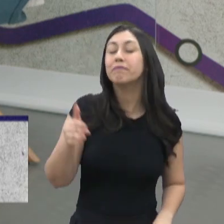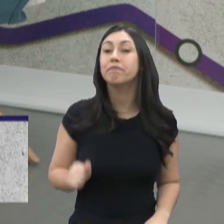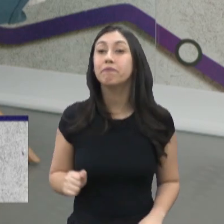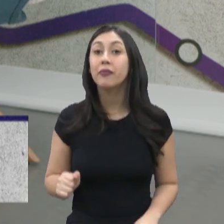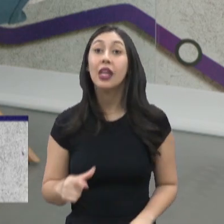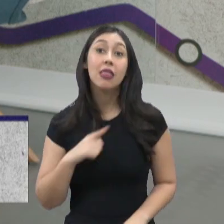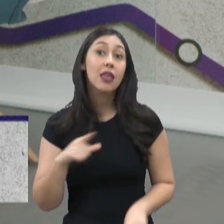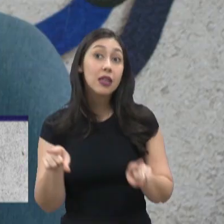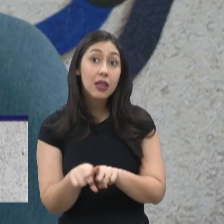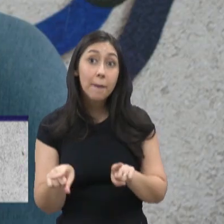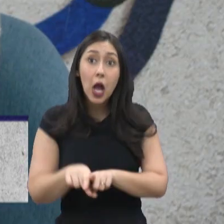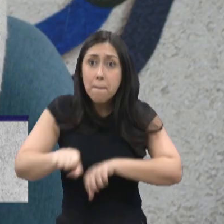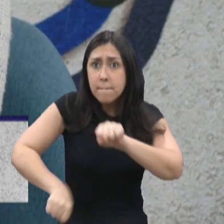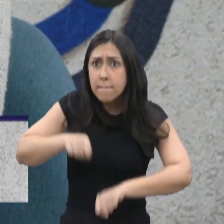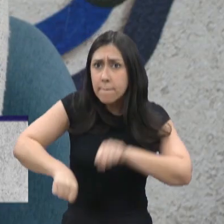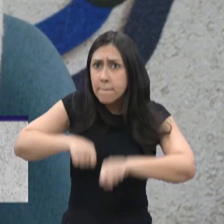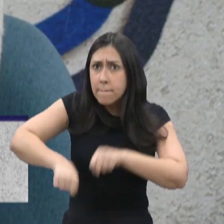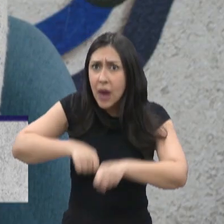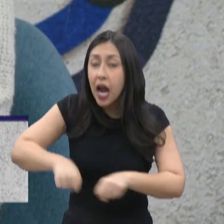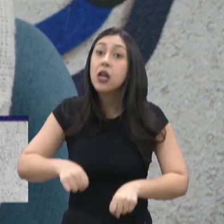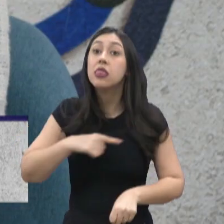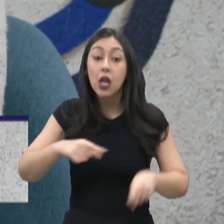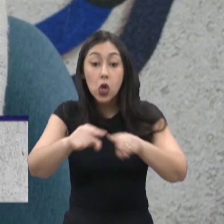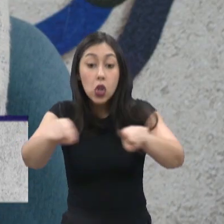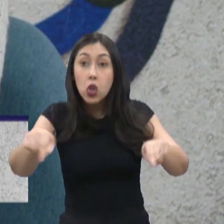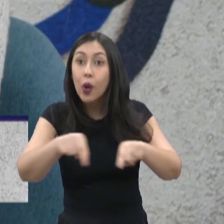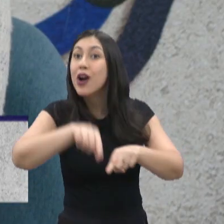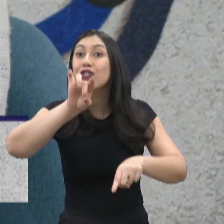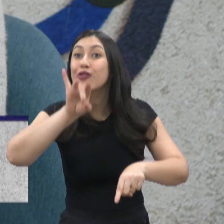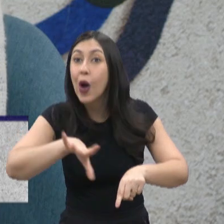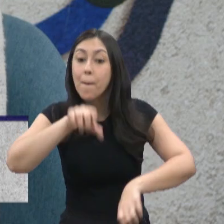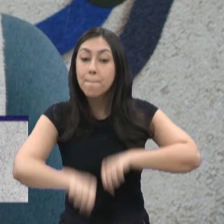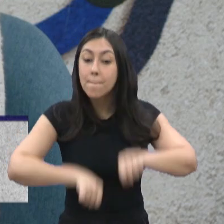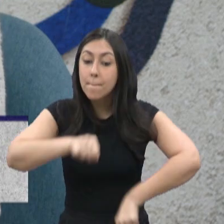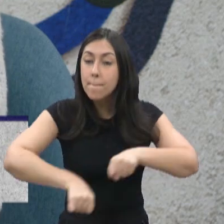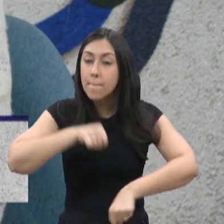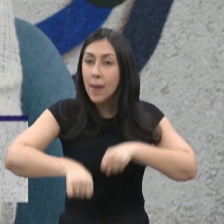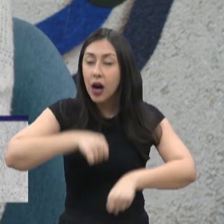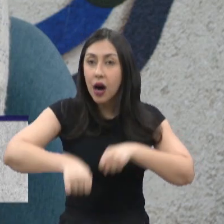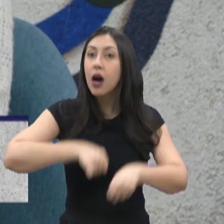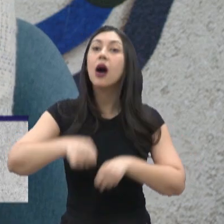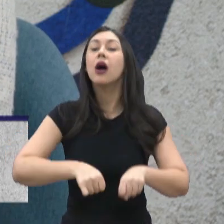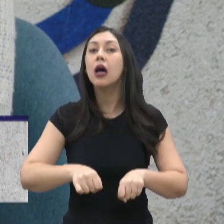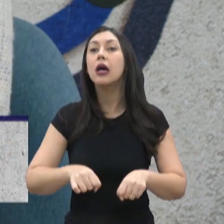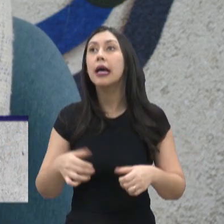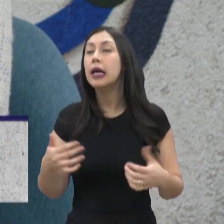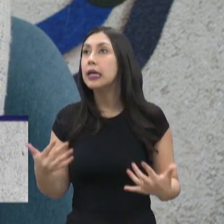gente tem as aulas de bike, hoje a gente tem estúdios abrindo exclusivamente só com aulas de bike,